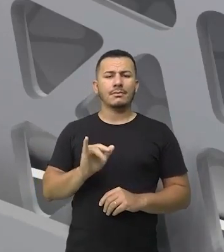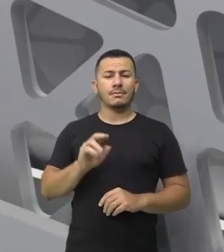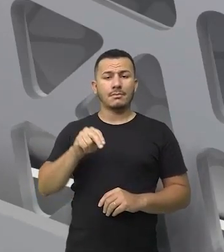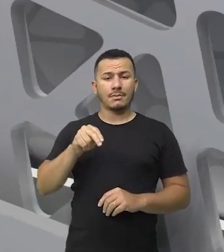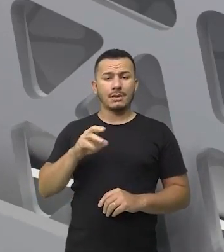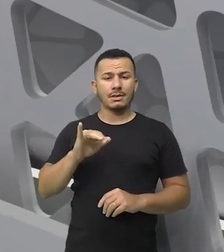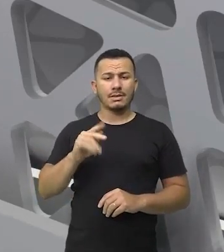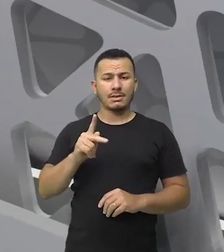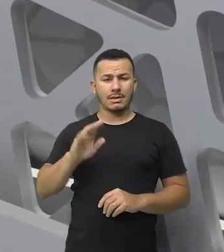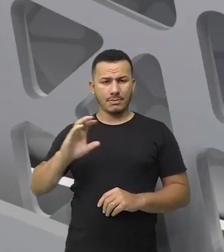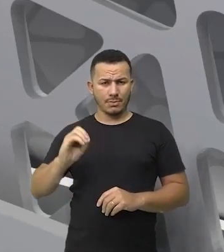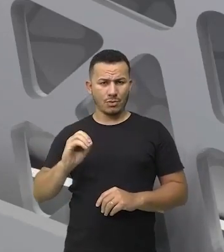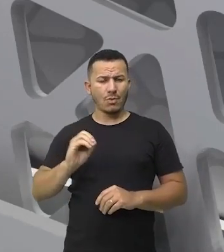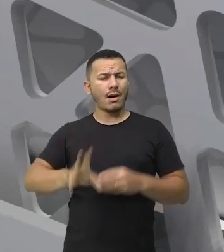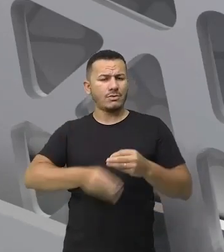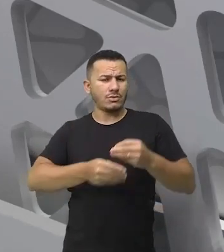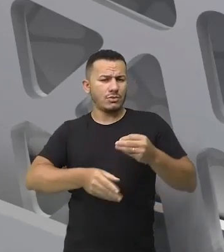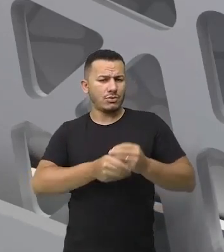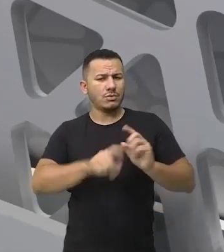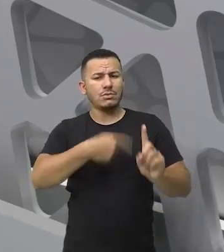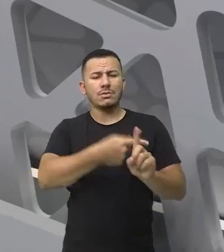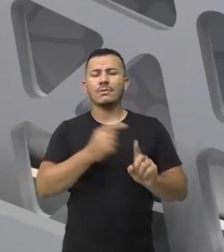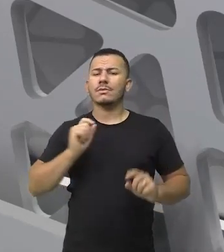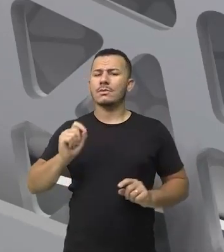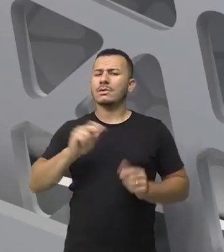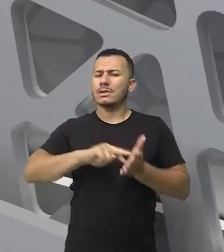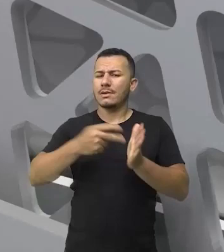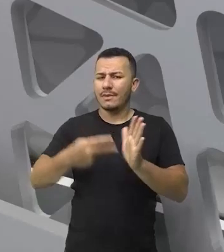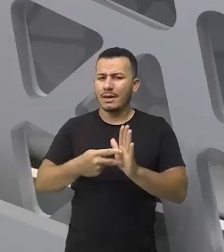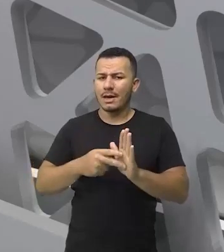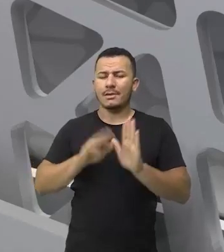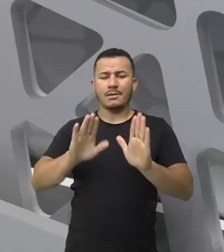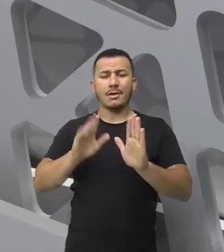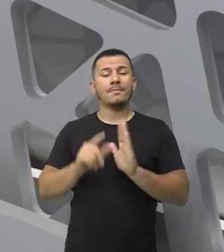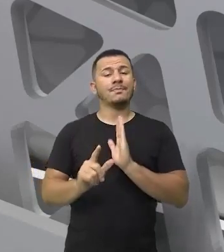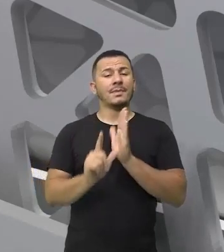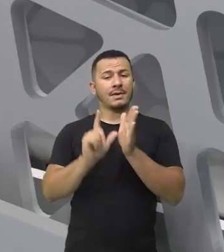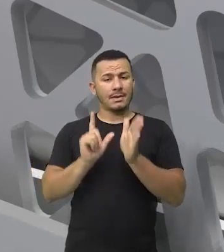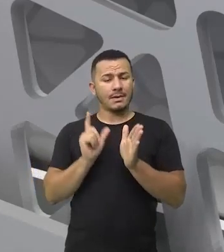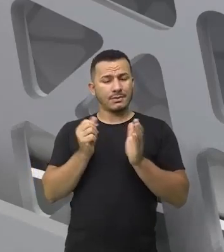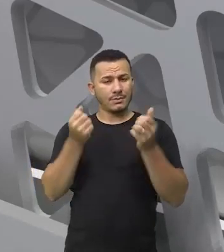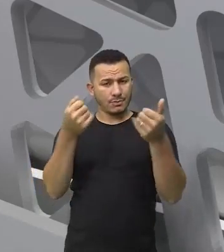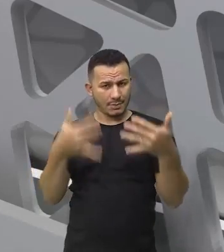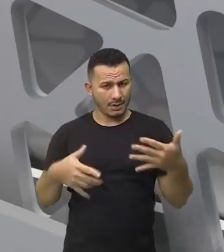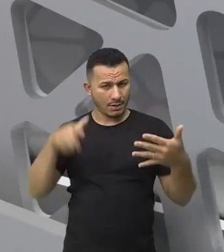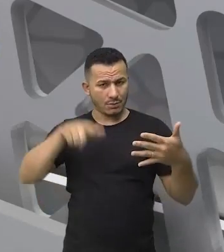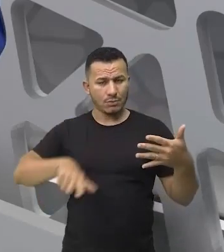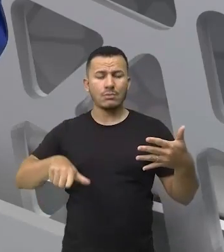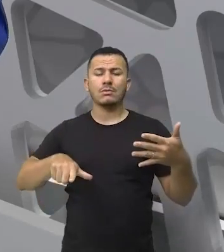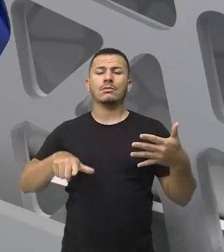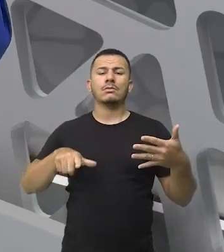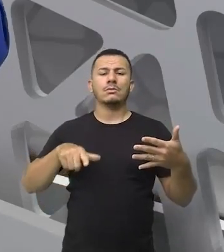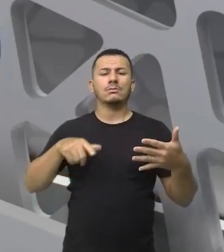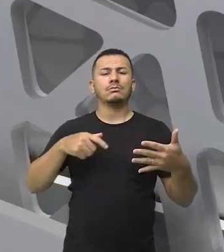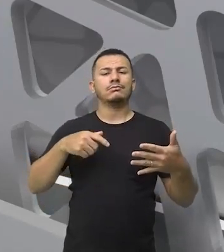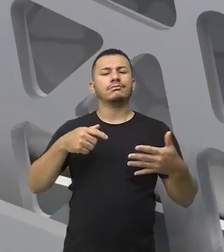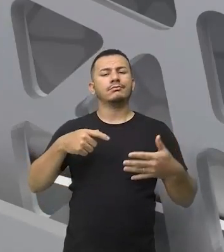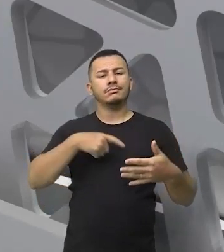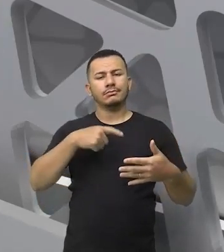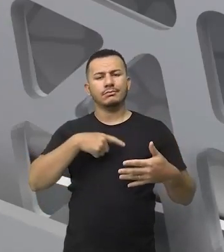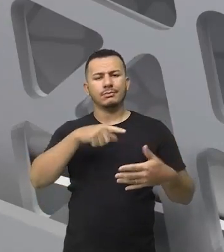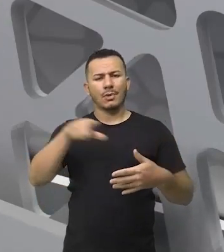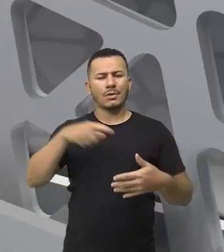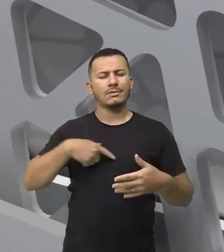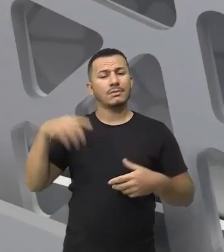princípio aditivo? Mas antes de nós relembrarmos o princípio aditivo, nós vamos ter em